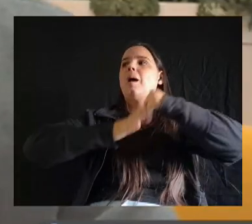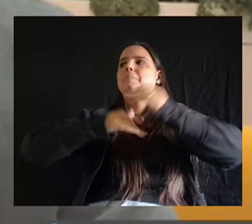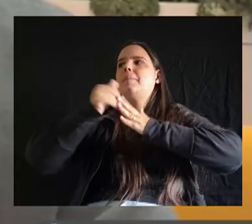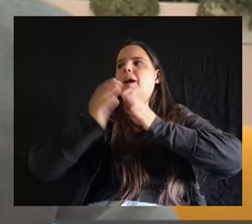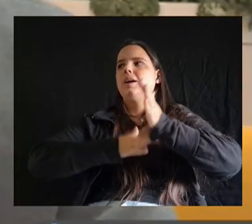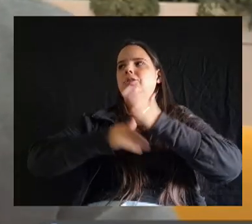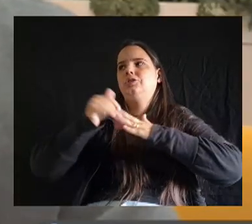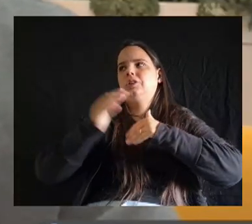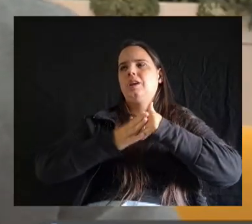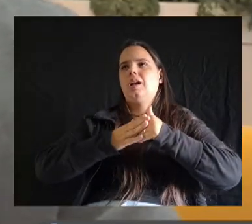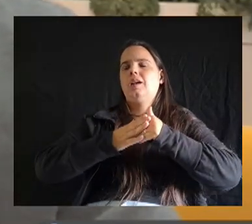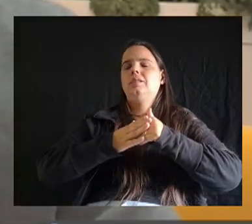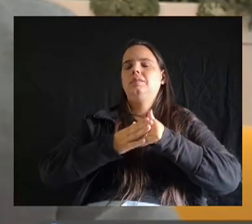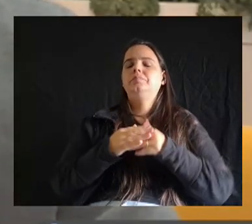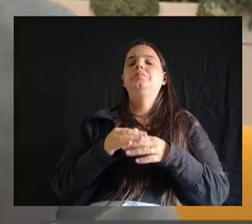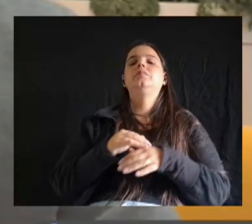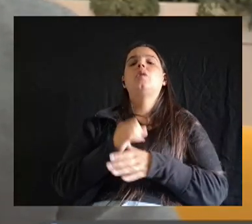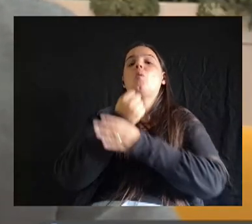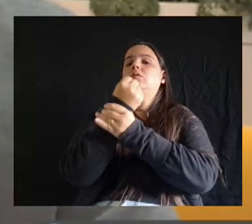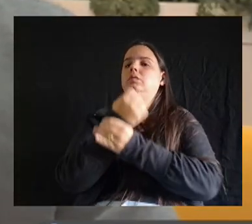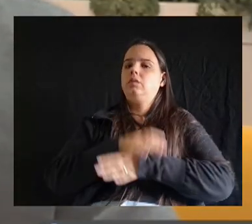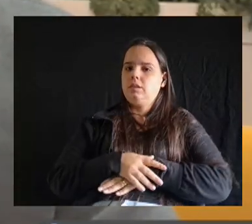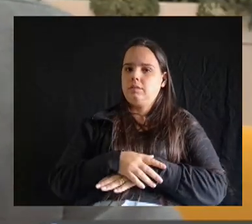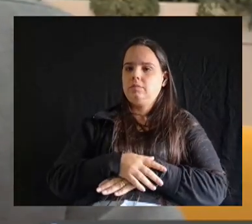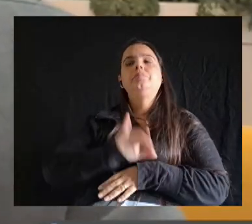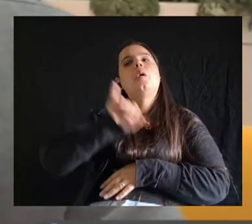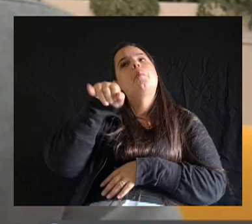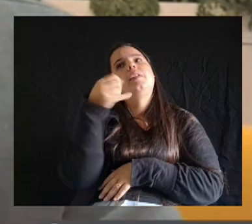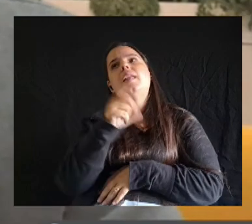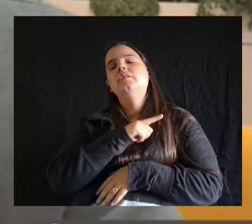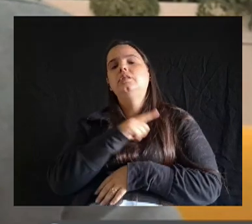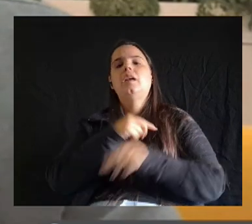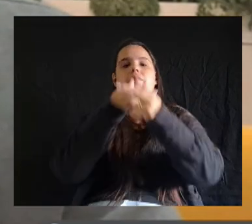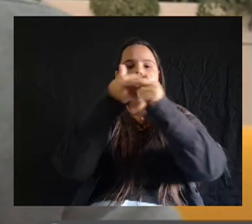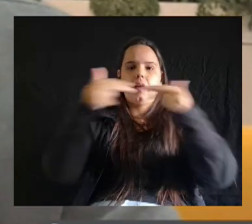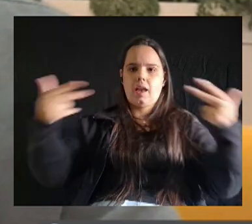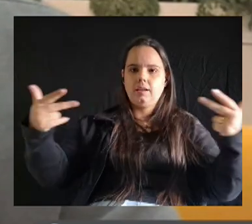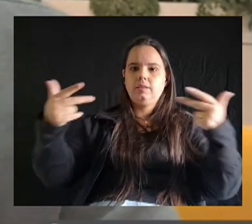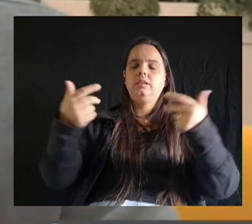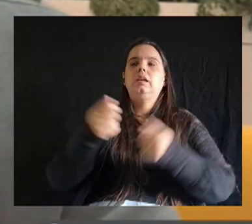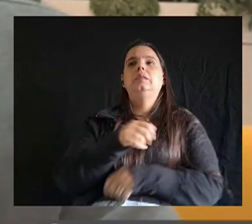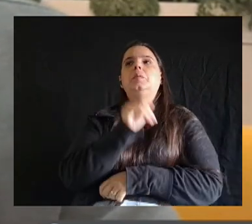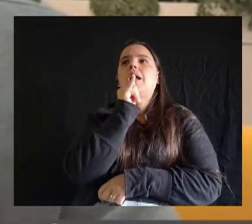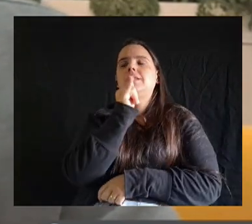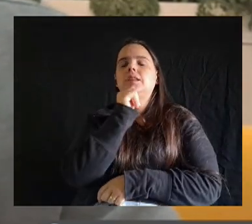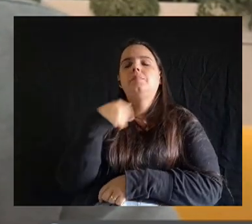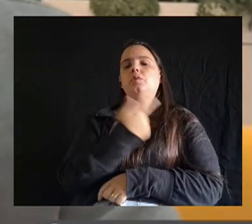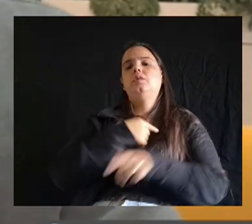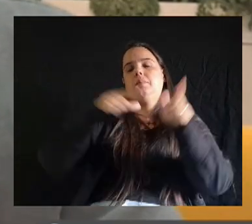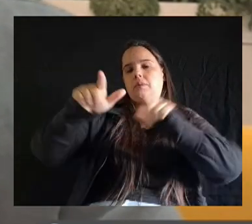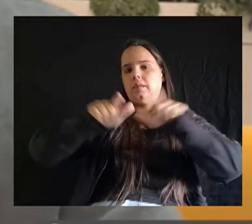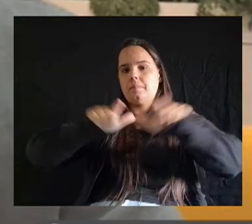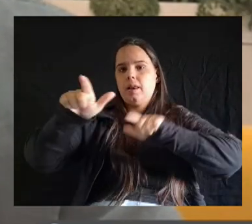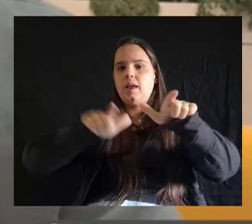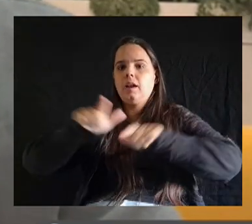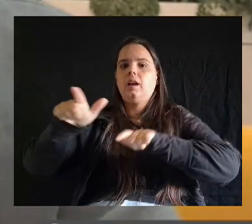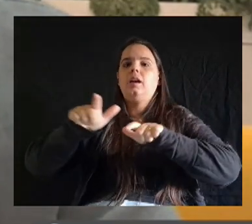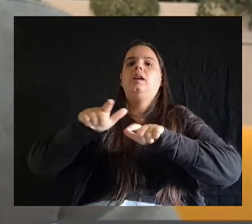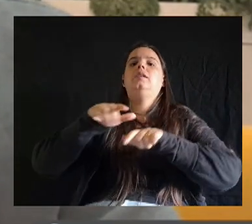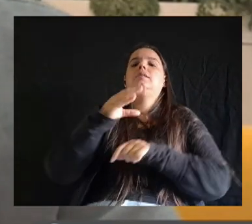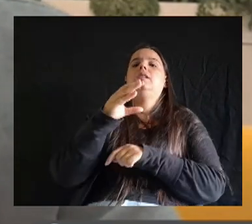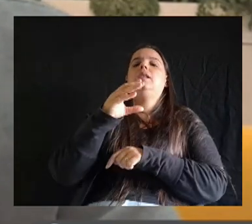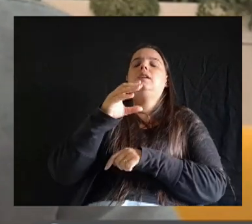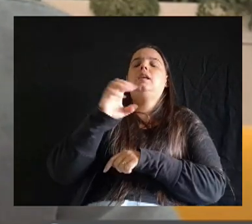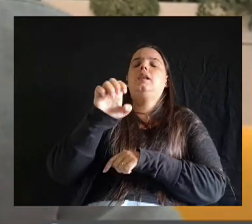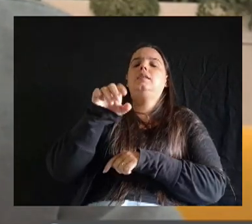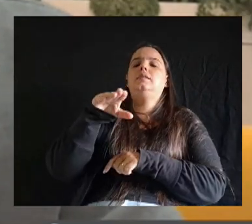Existem várias oportunidades. Por exemplo, a gente pode trabalhar em temas como eficiência energética, fazer com que